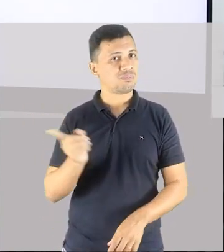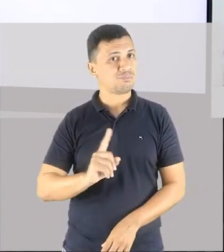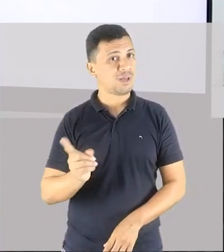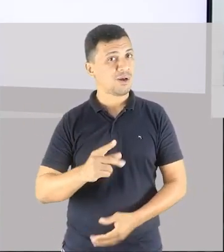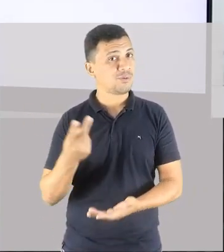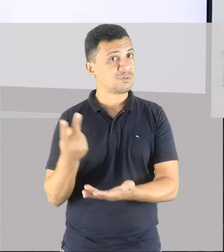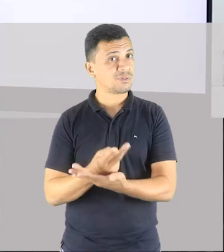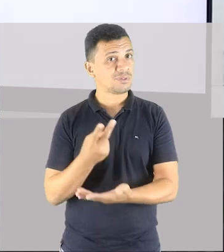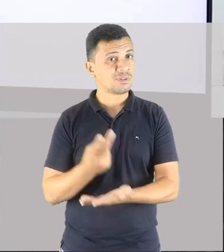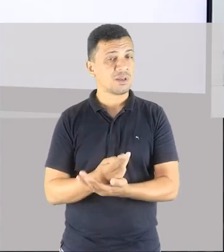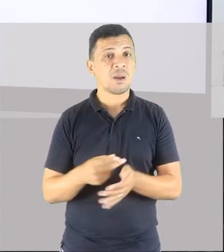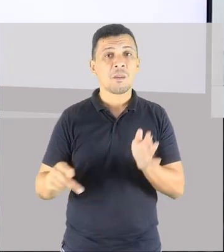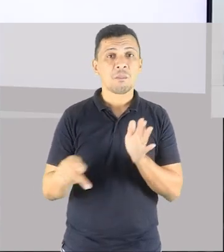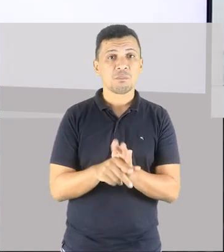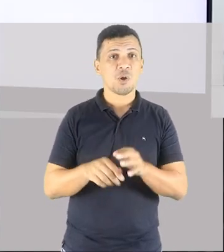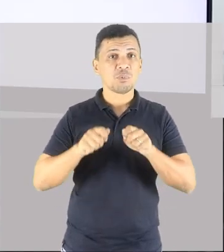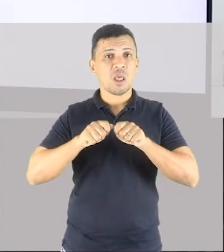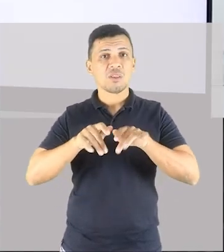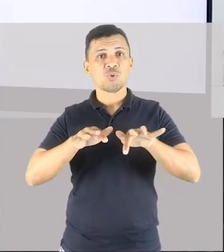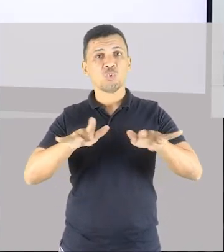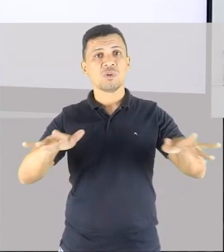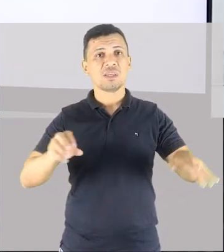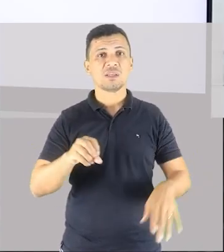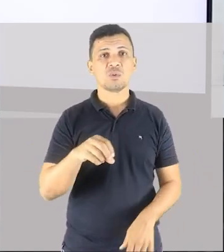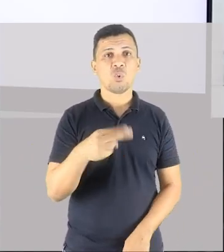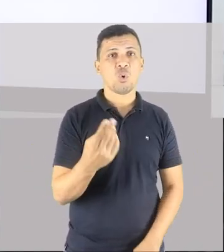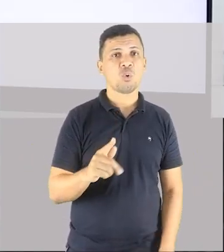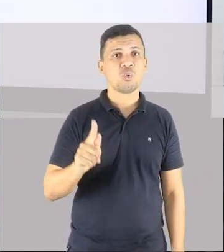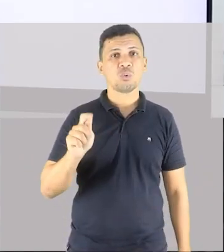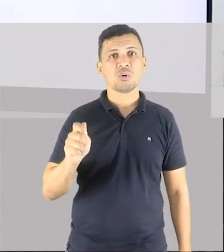a densidade do líquido ou do gás.